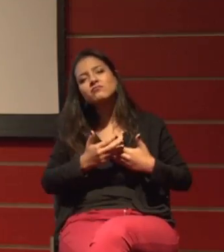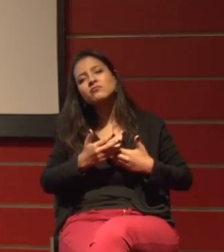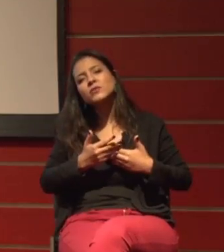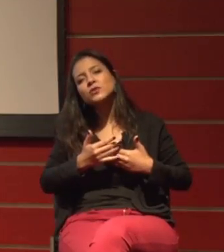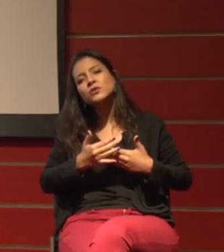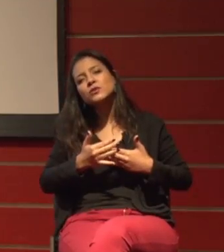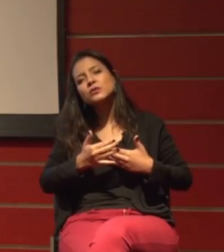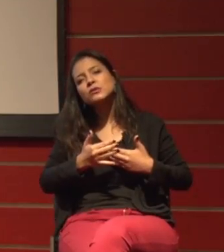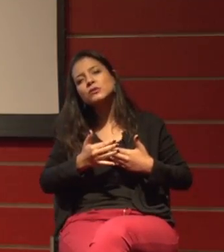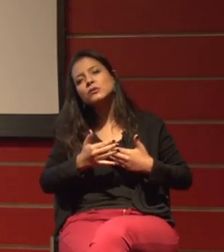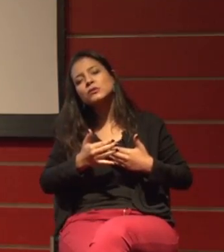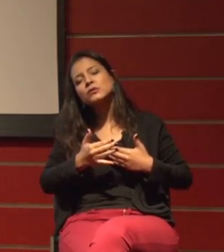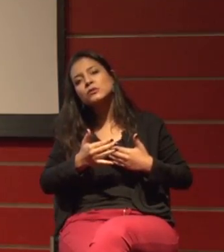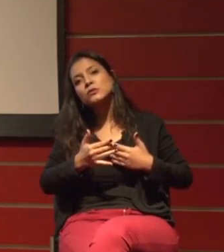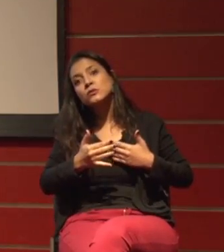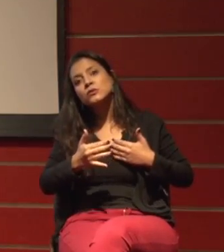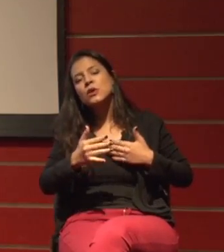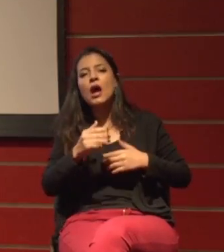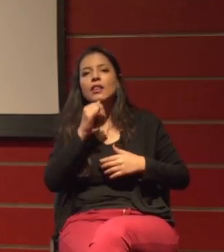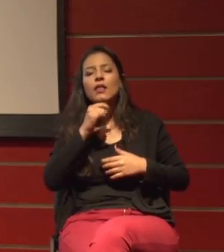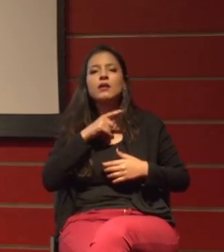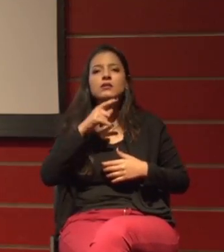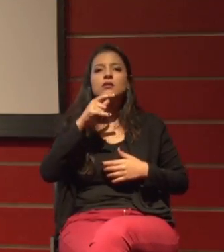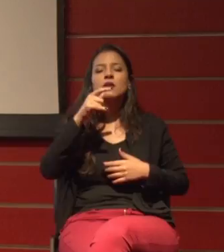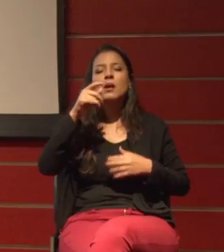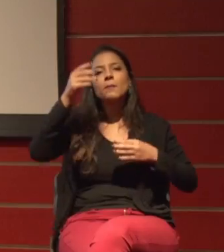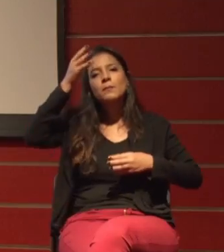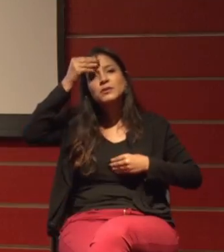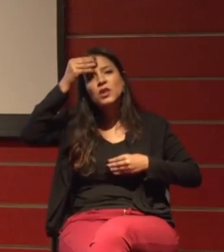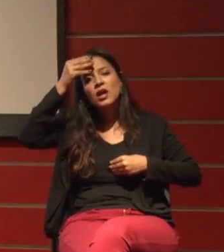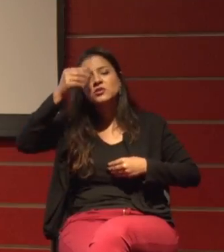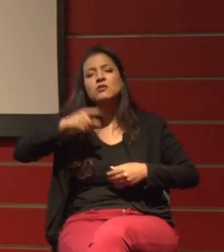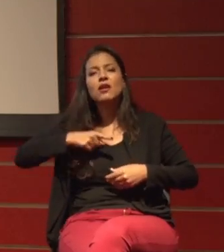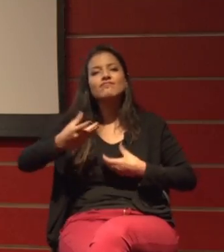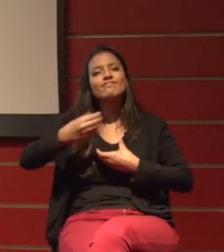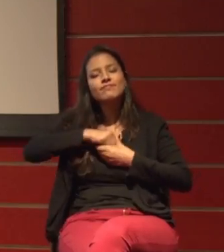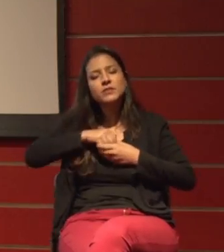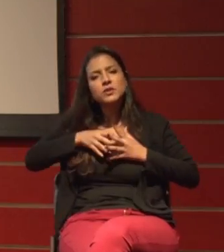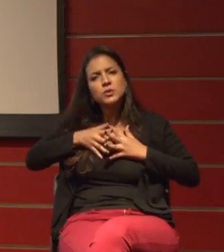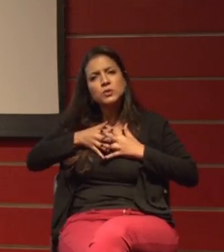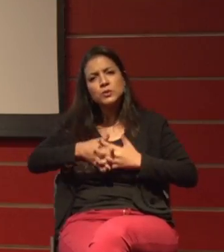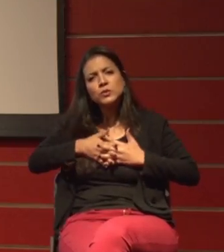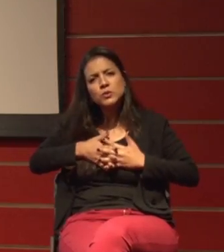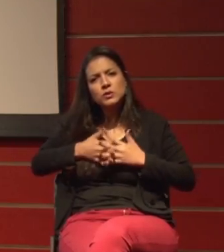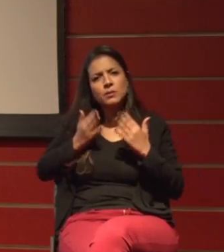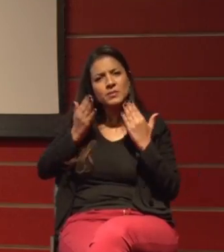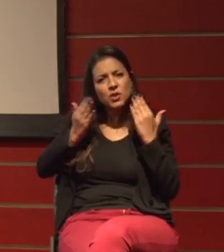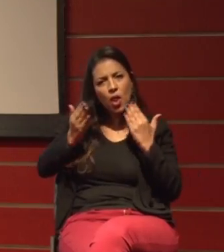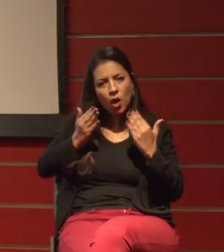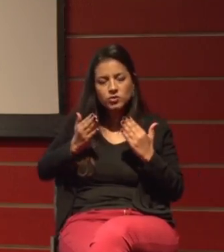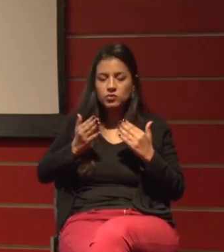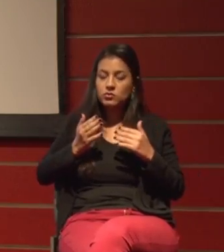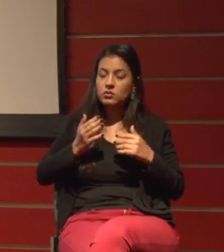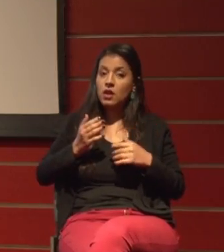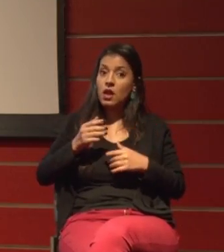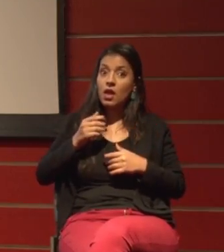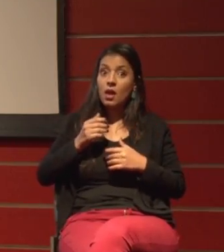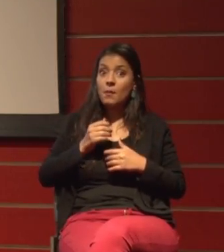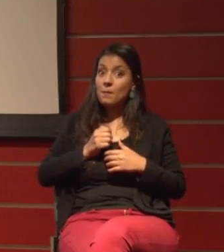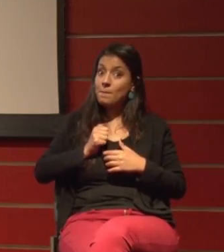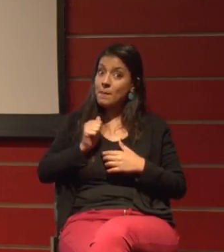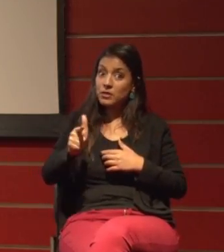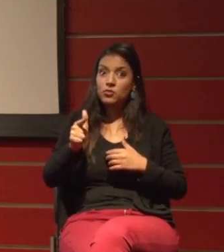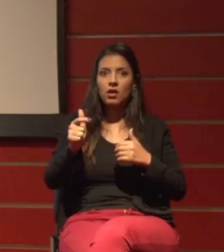personagem com conflito psicológico um conflito interno que é maior do que um conflito externo ou você pode ter uma